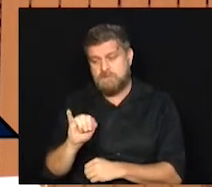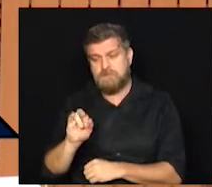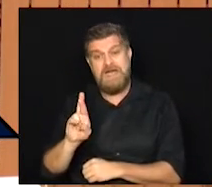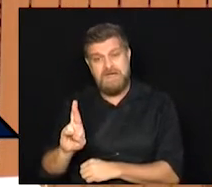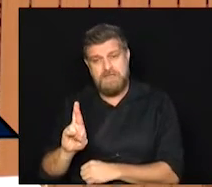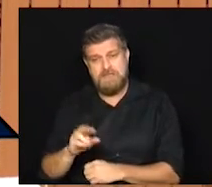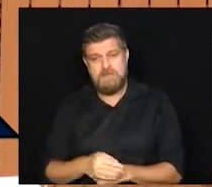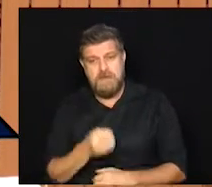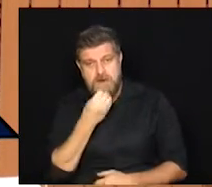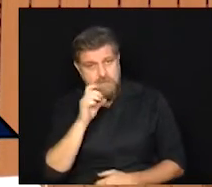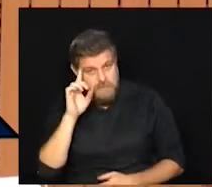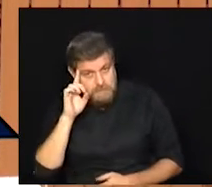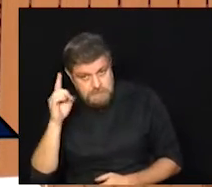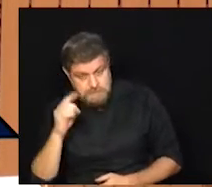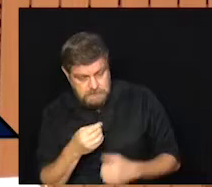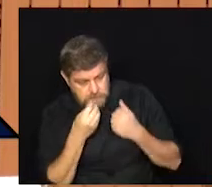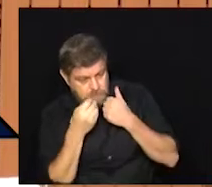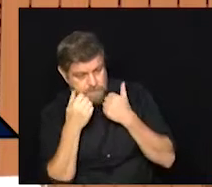Bom dia, Jair, tudo bem?